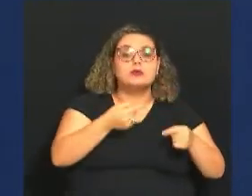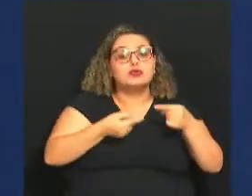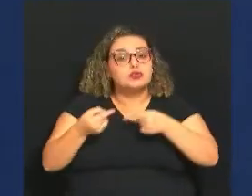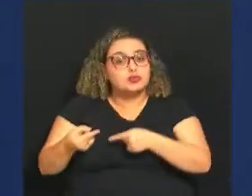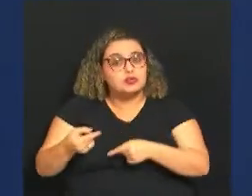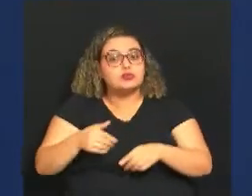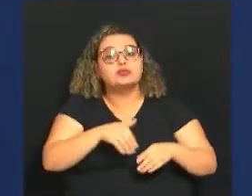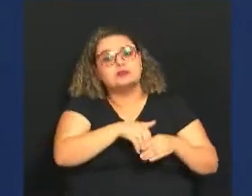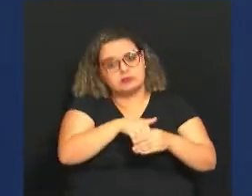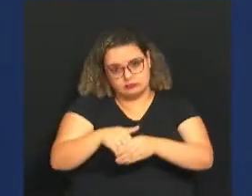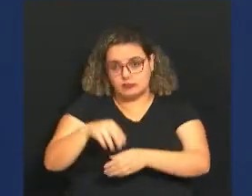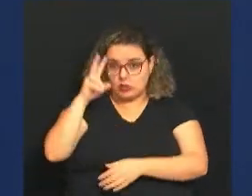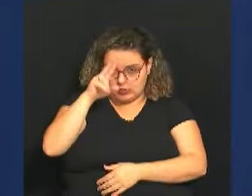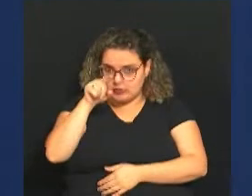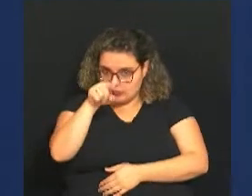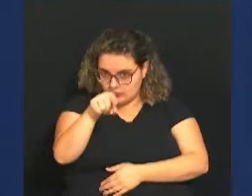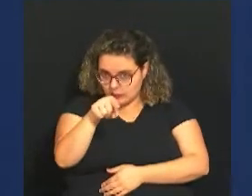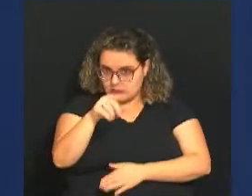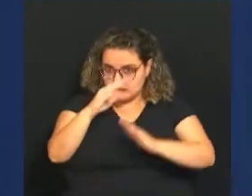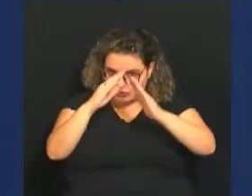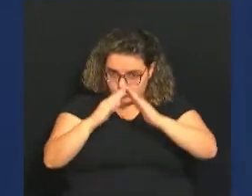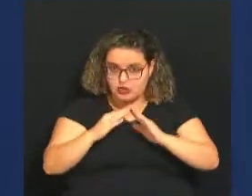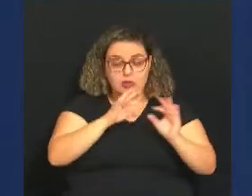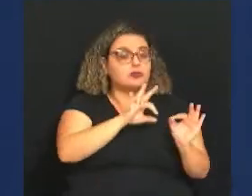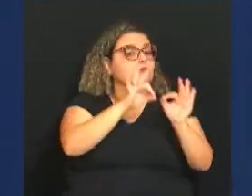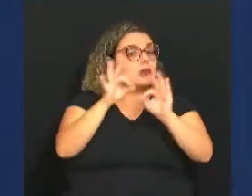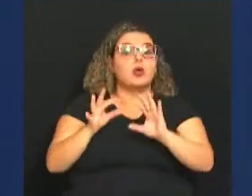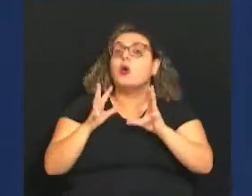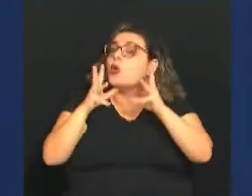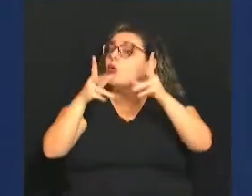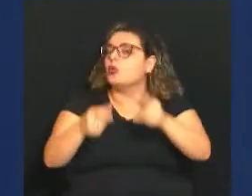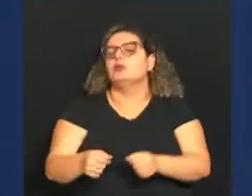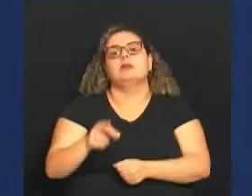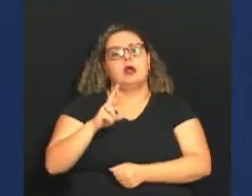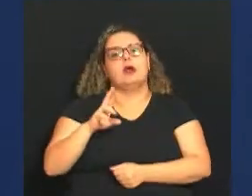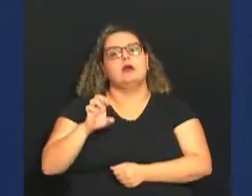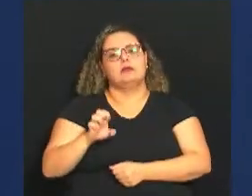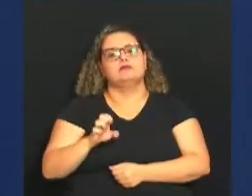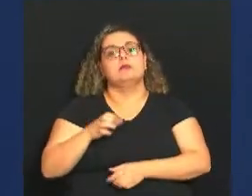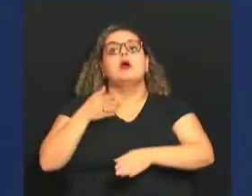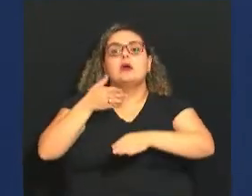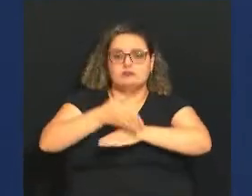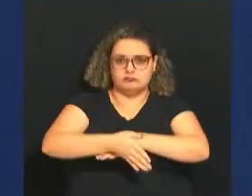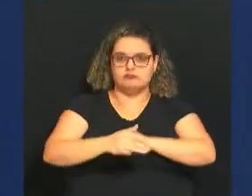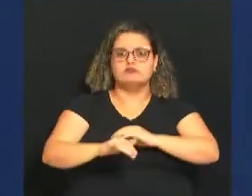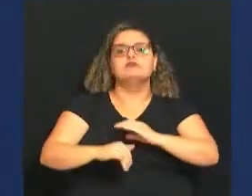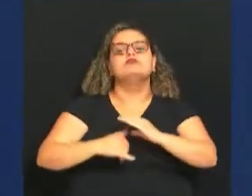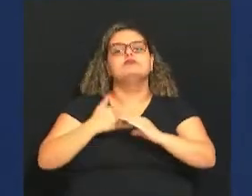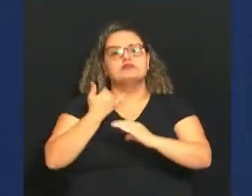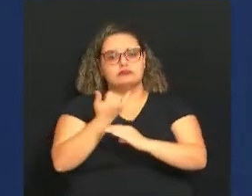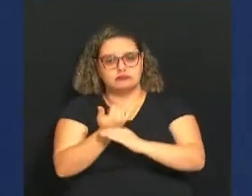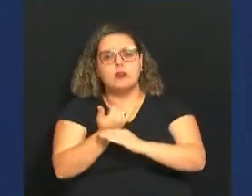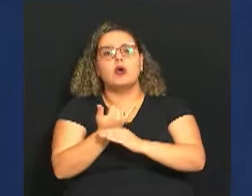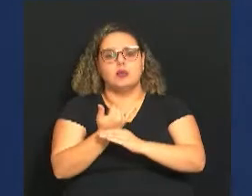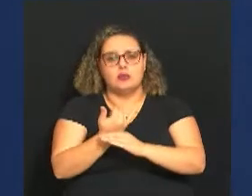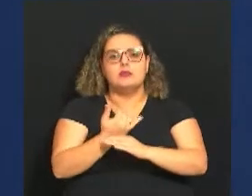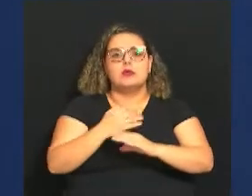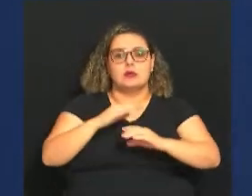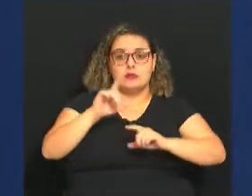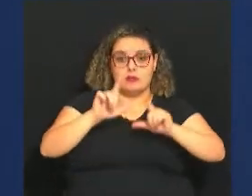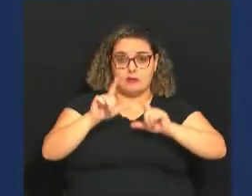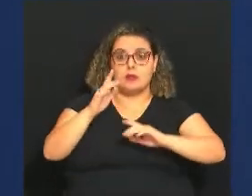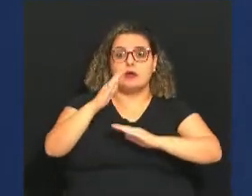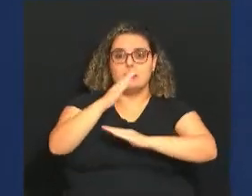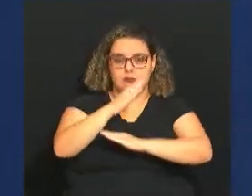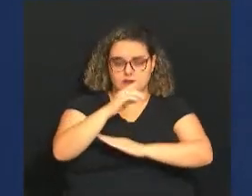lembro você de casa que se quiser rever toda a RE, é só entrar no YouTube da TV Câmara Campinas. E um resumo de tudo